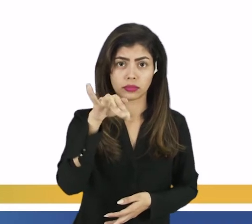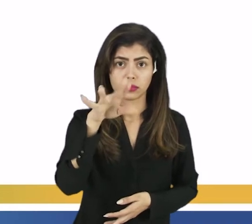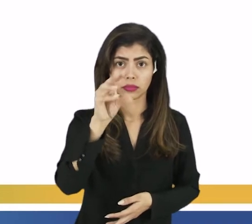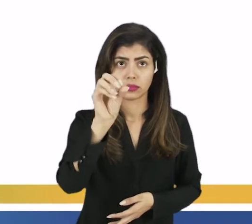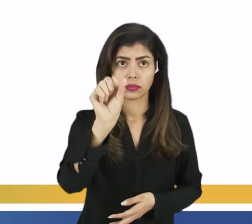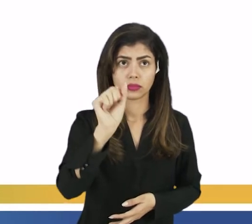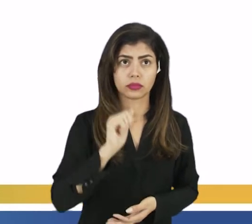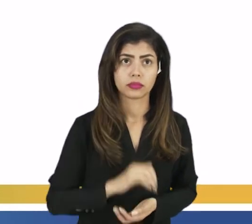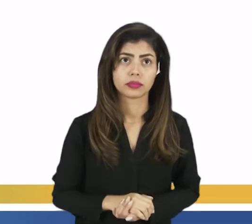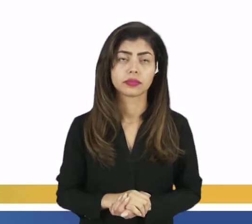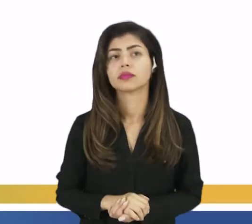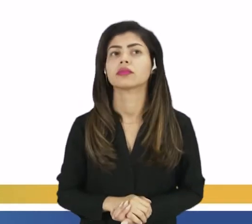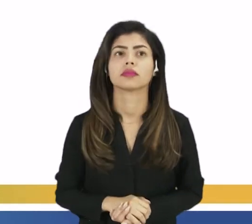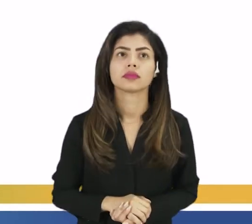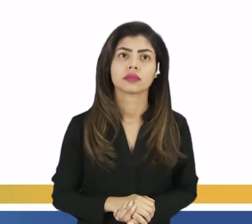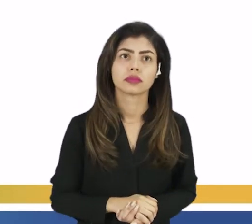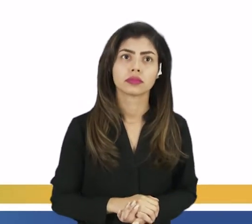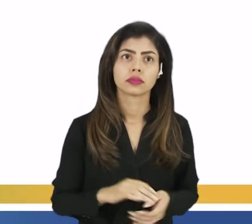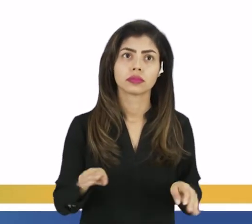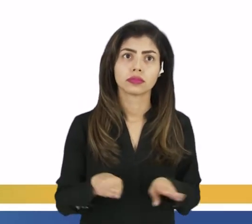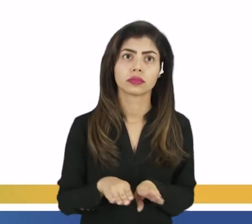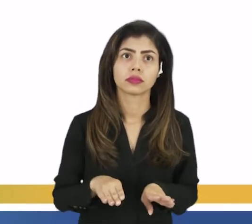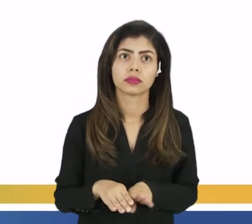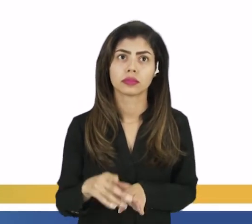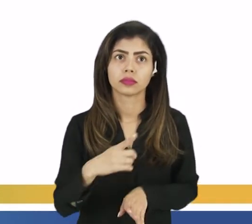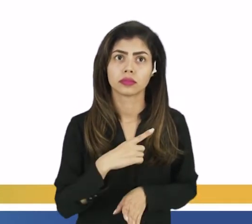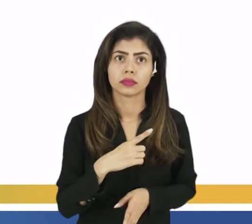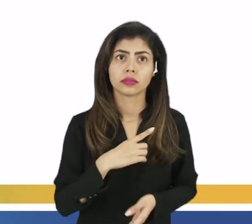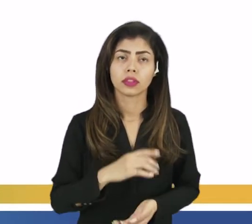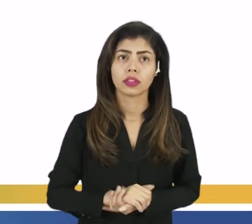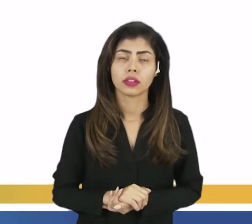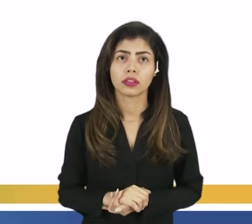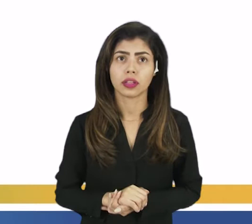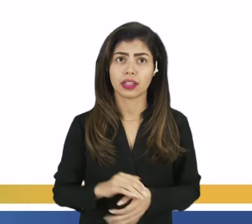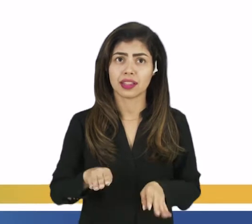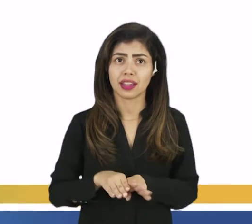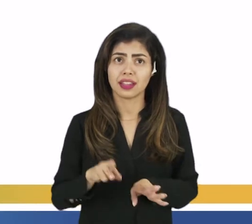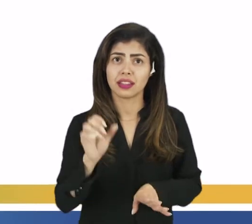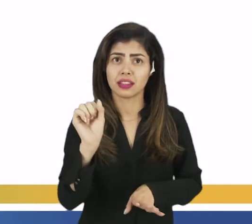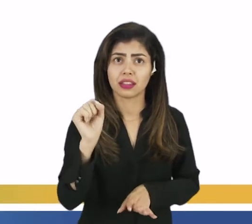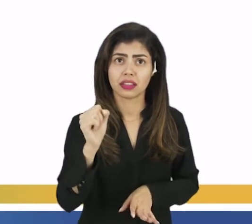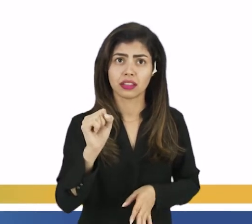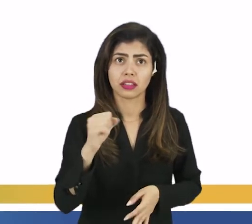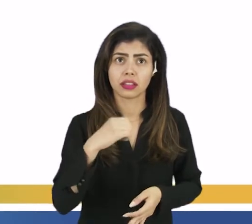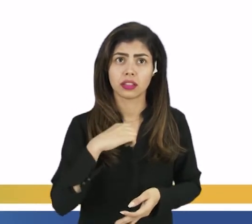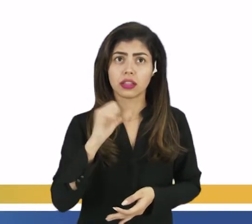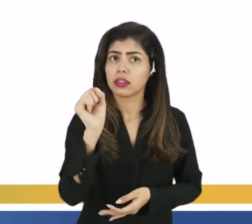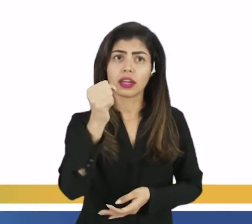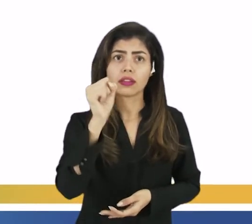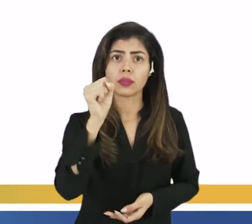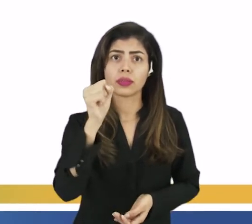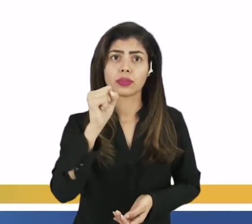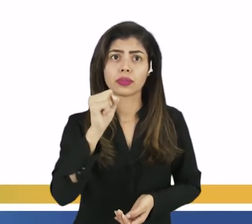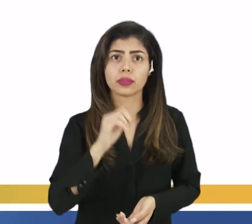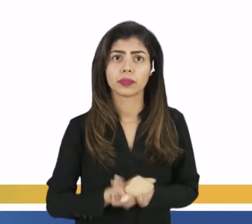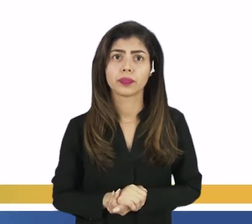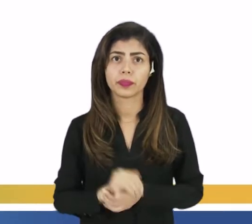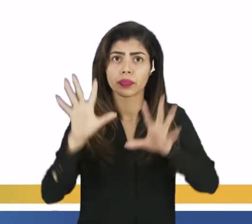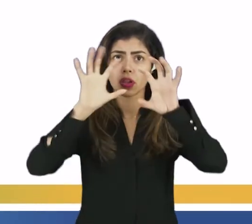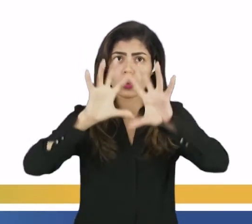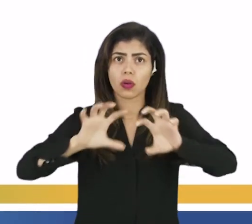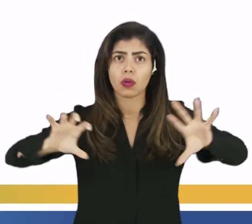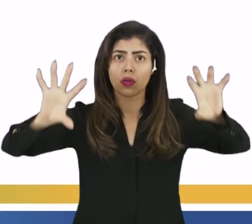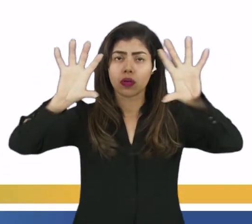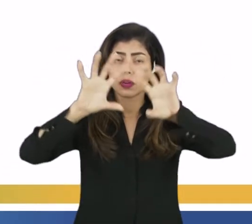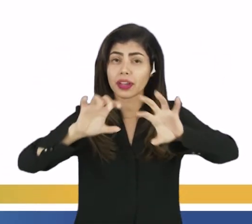família halogênio e o grupo 18 ou família oito a possui 8 elétrons na camada de valência